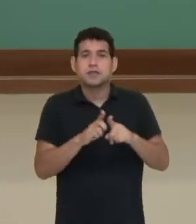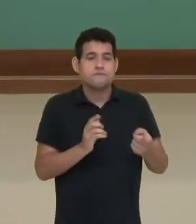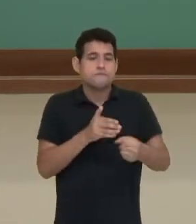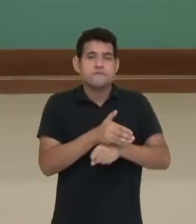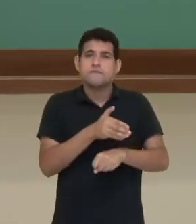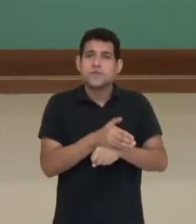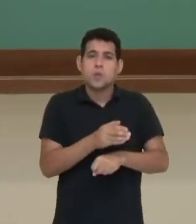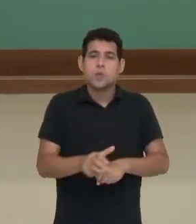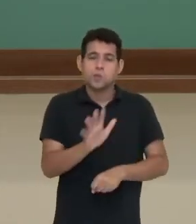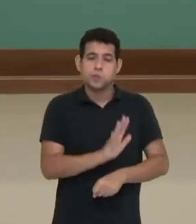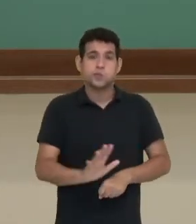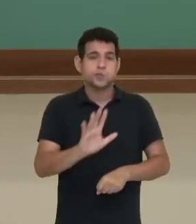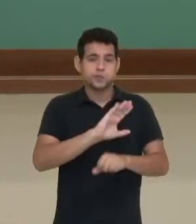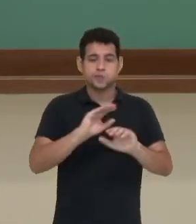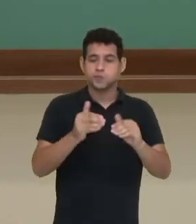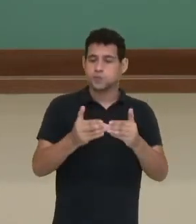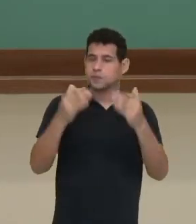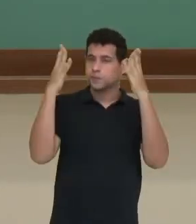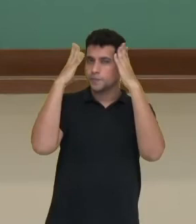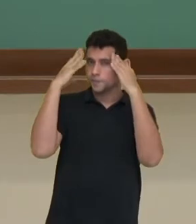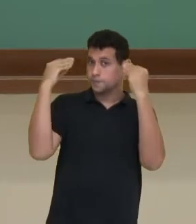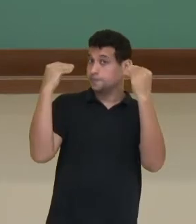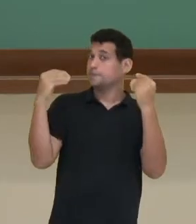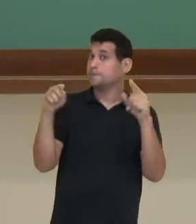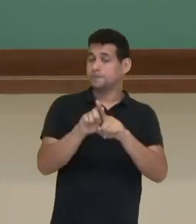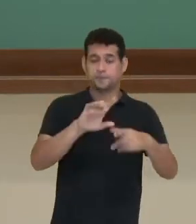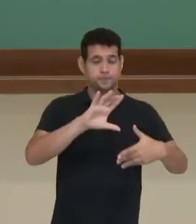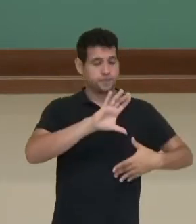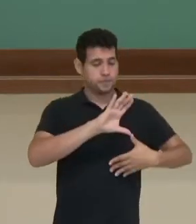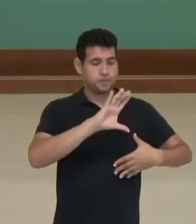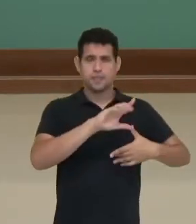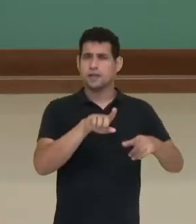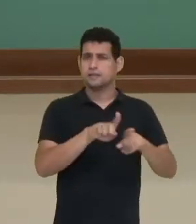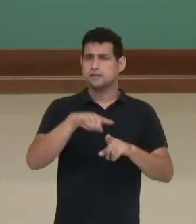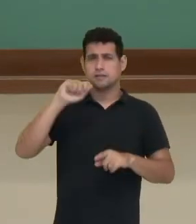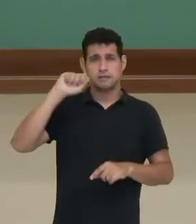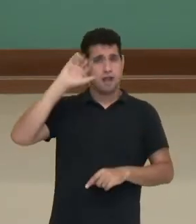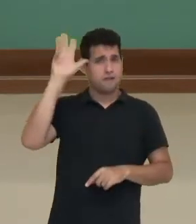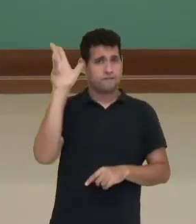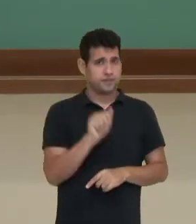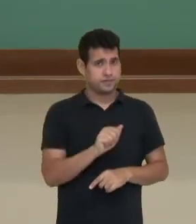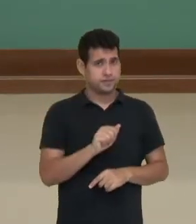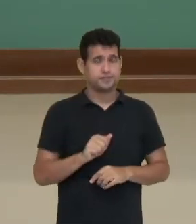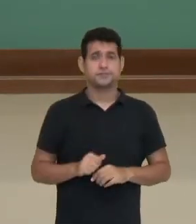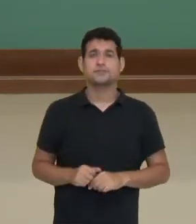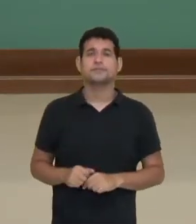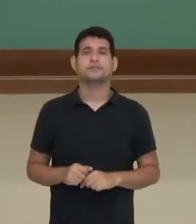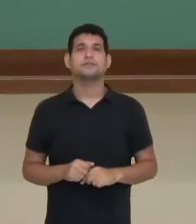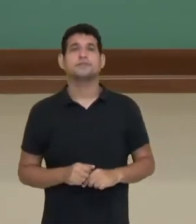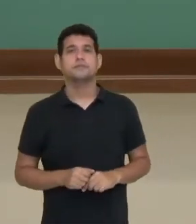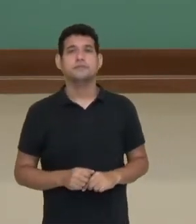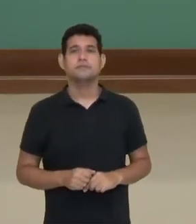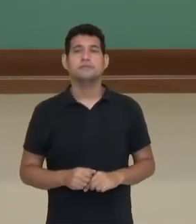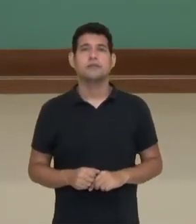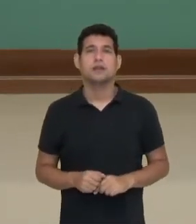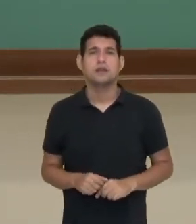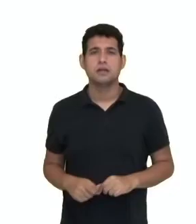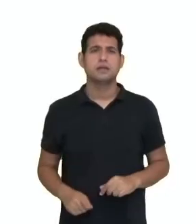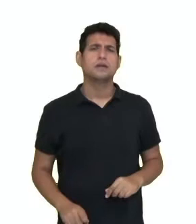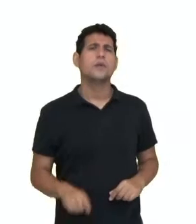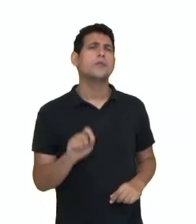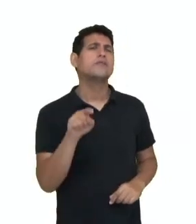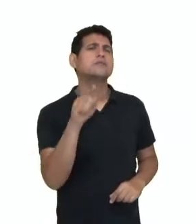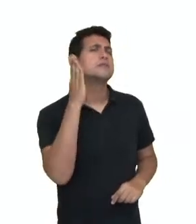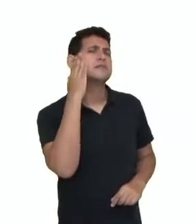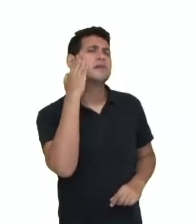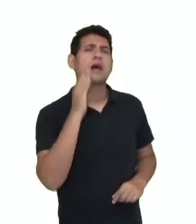os territórios das colônias holandesas, né, na América e na África também. O que você sabe